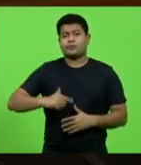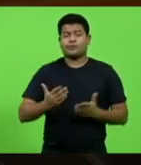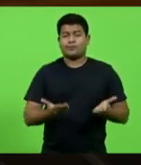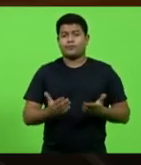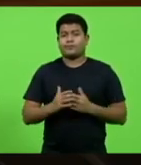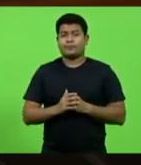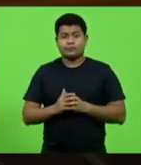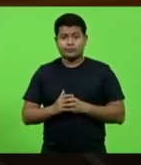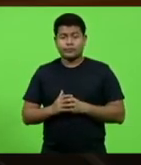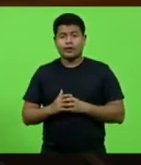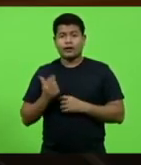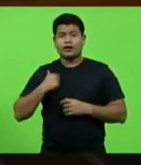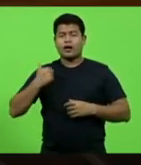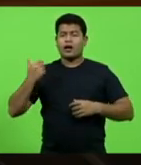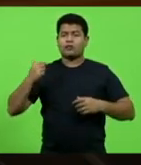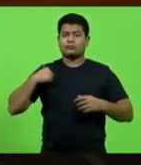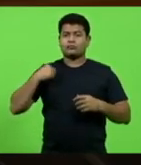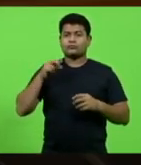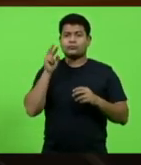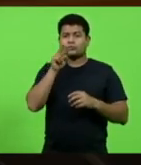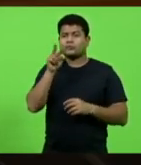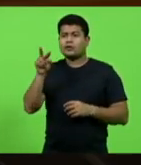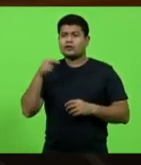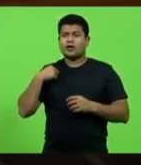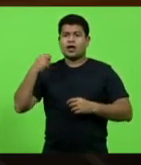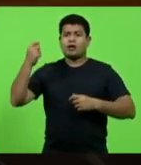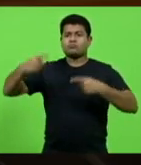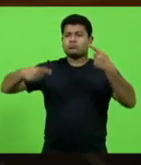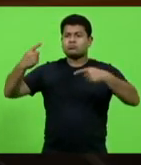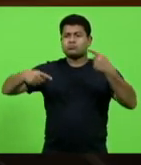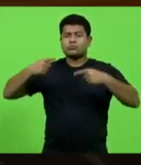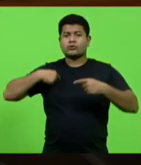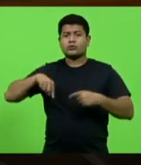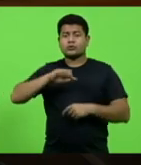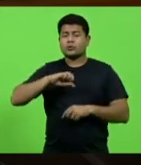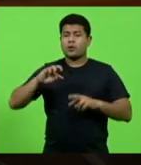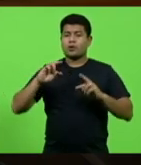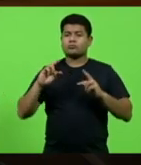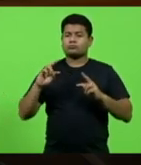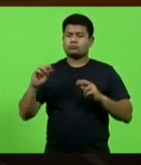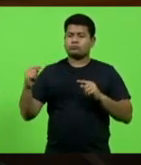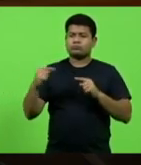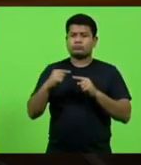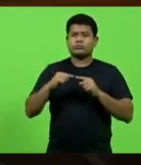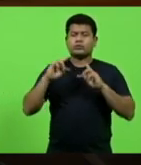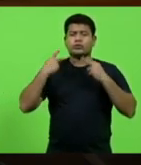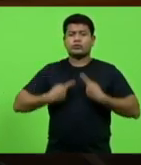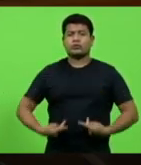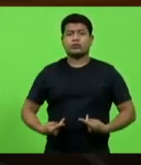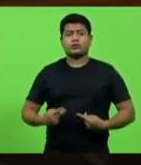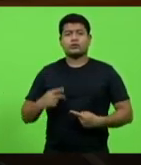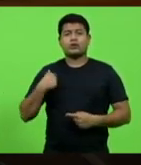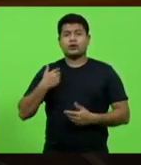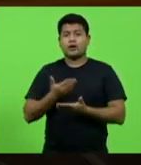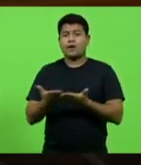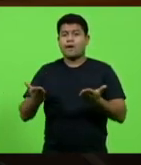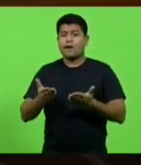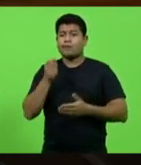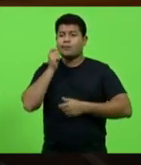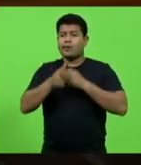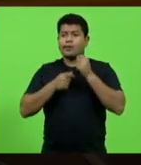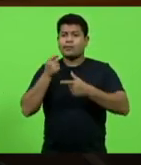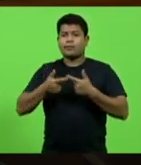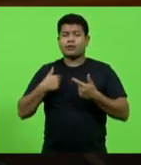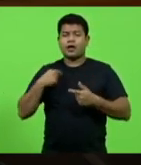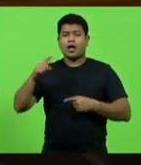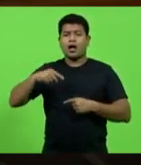conclusão e me lembrei de que nós somos humanos. E, como tal, somos falhos. Nossos argumentos, então, eles são falíveis.